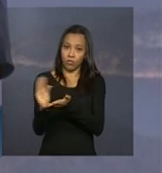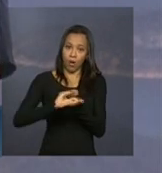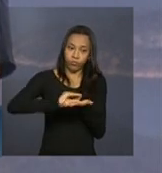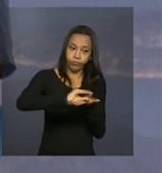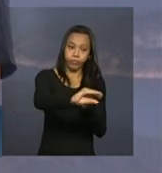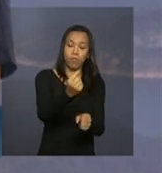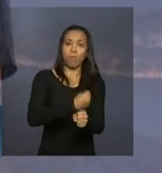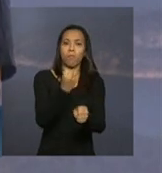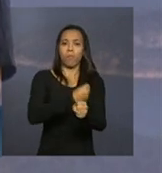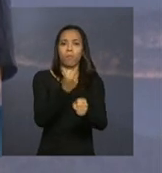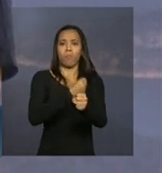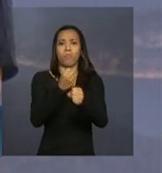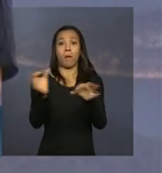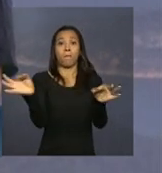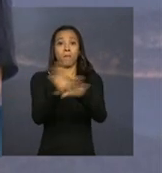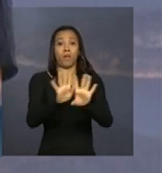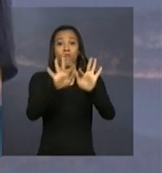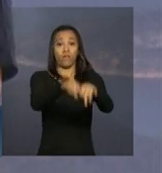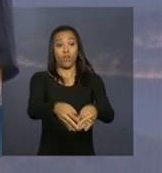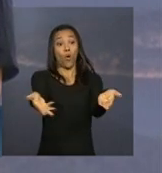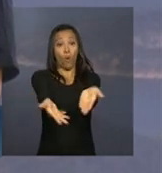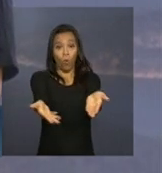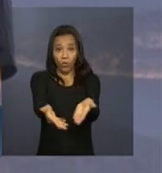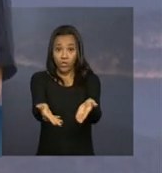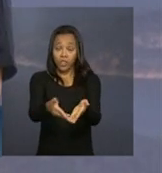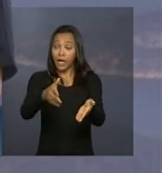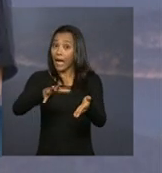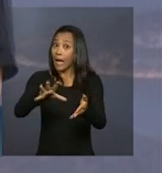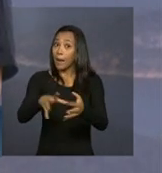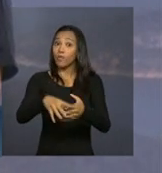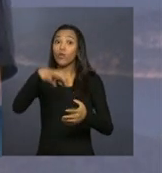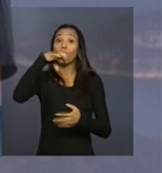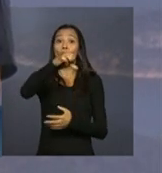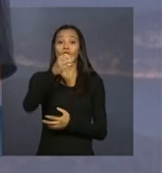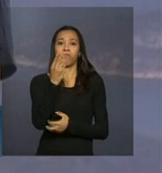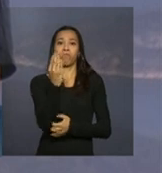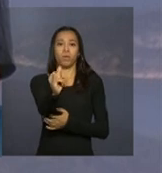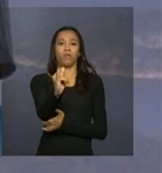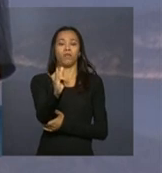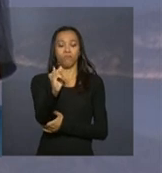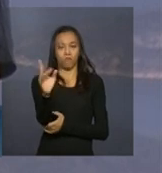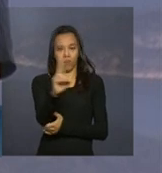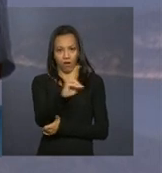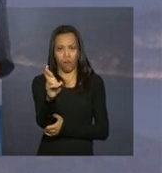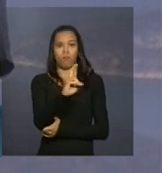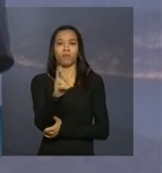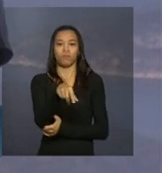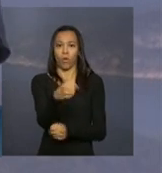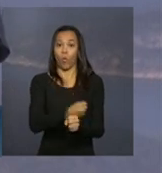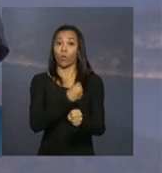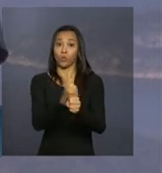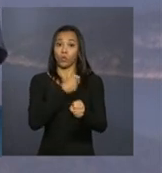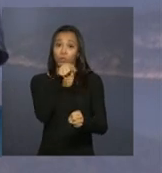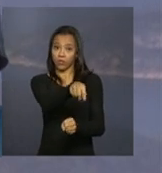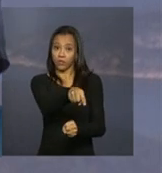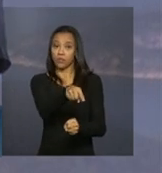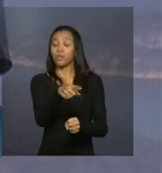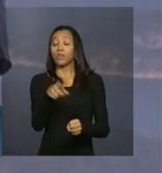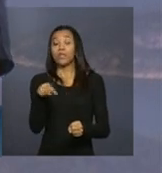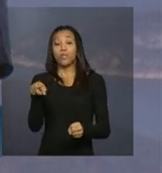obra hoje dentro do Estado, 9 bilhões de reais. E a senhora, sem saber que